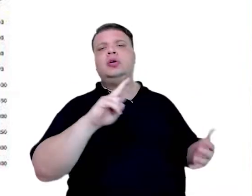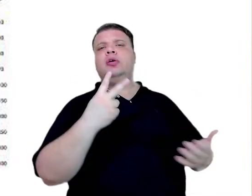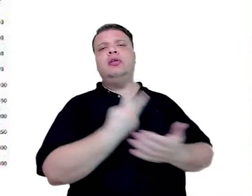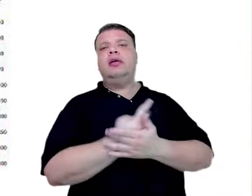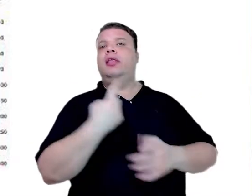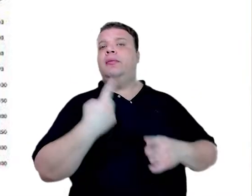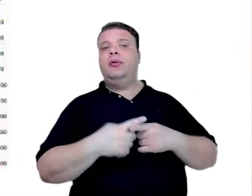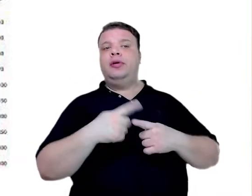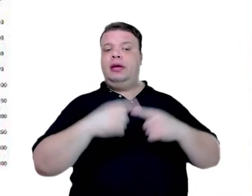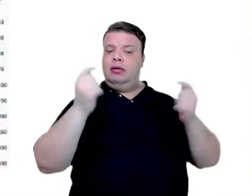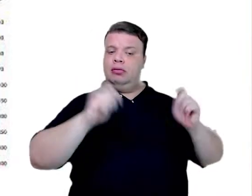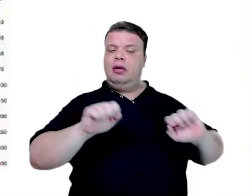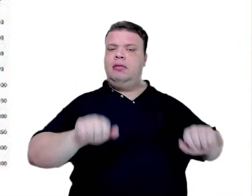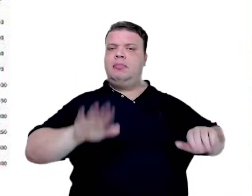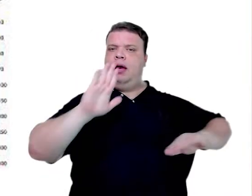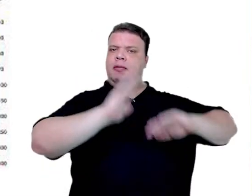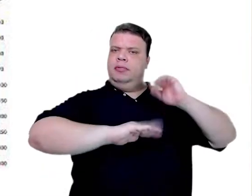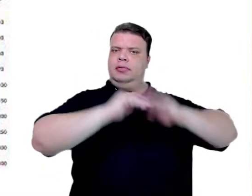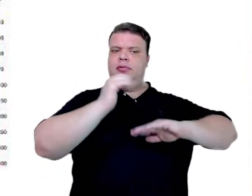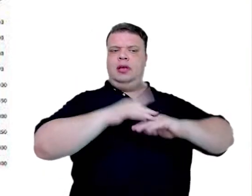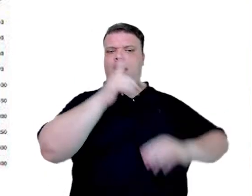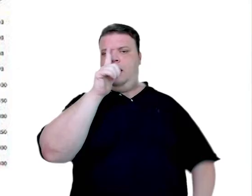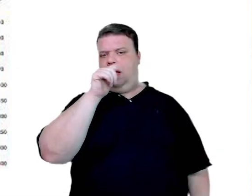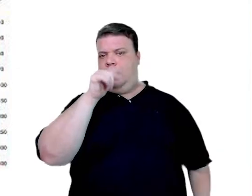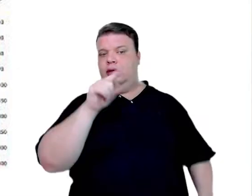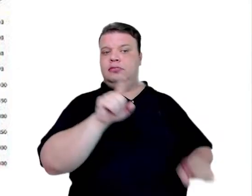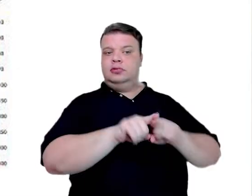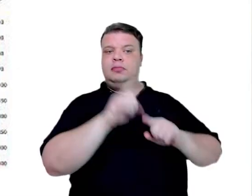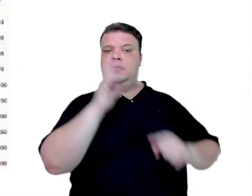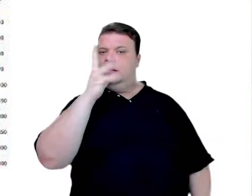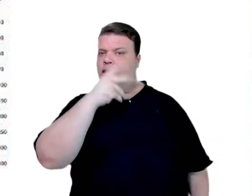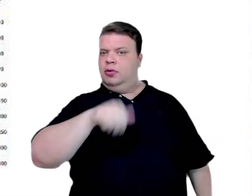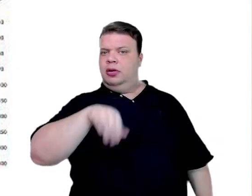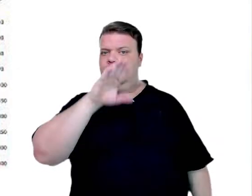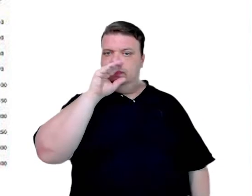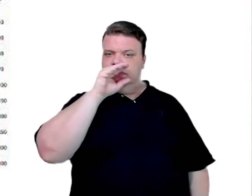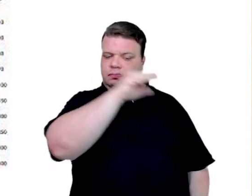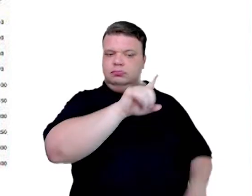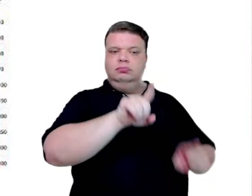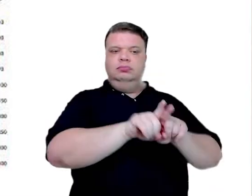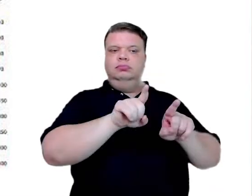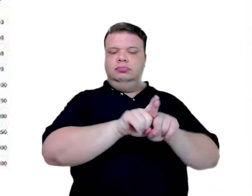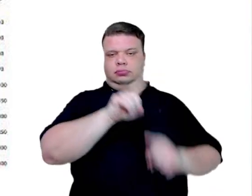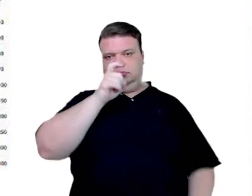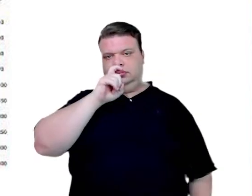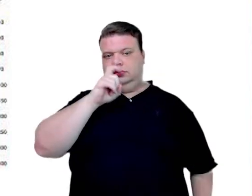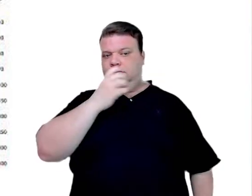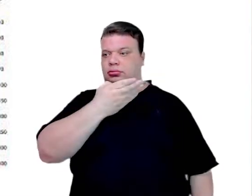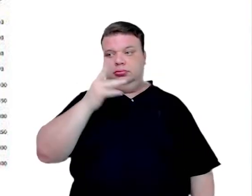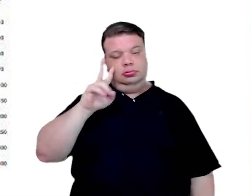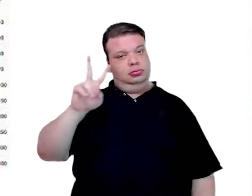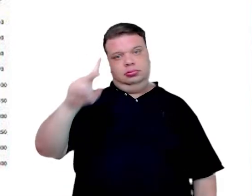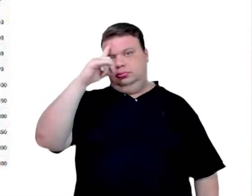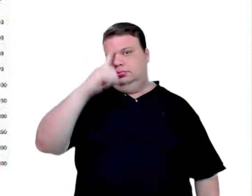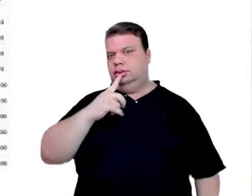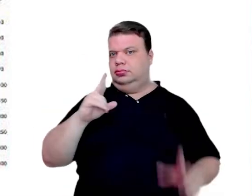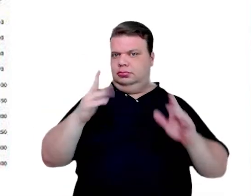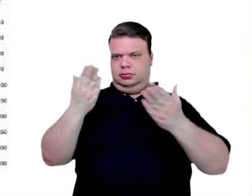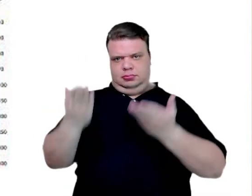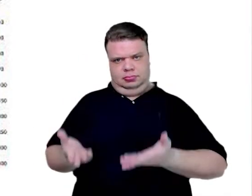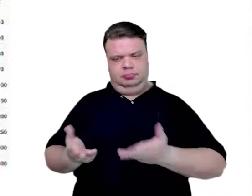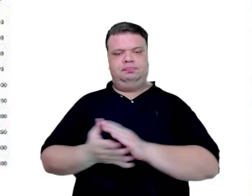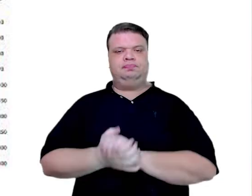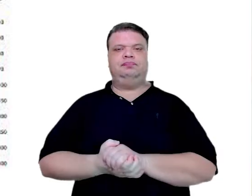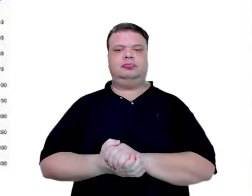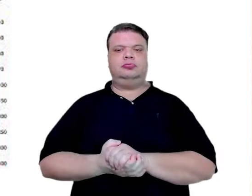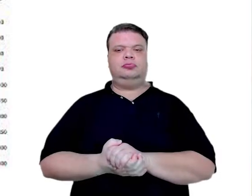atmosfera do que no oceano. Isso é devido à maior capacidade térmica da água, que demora mais para aquecer ou mesmo